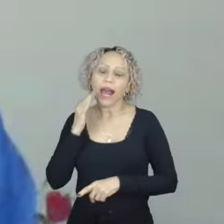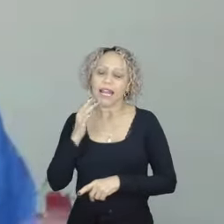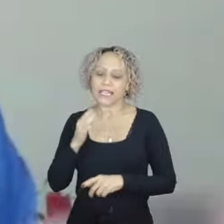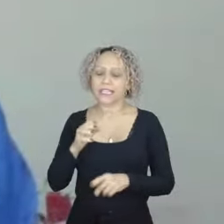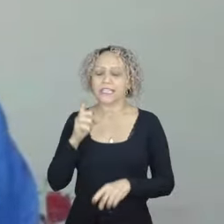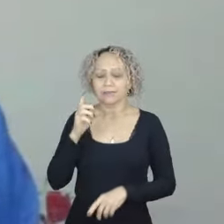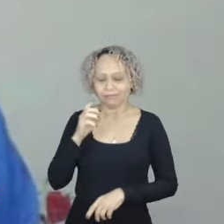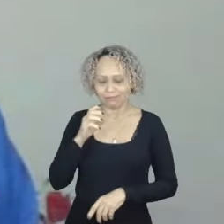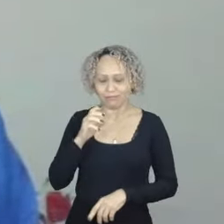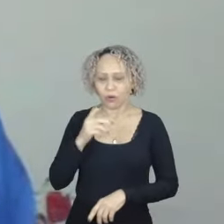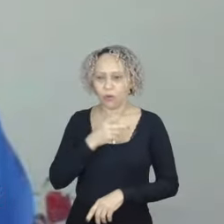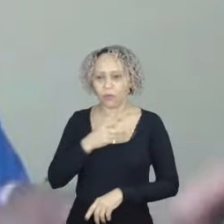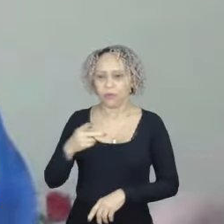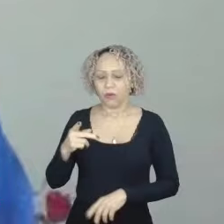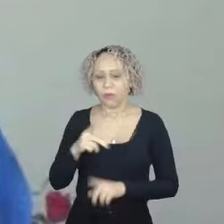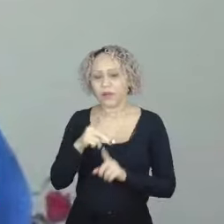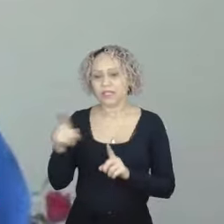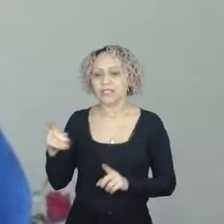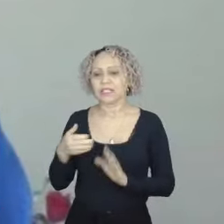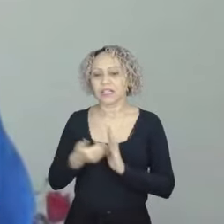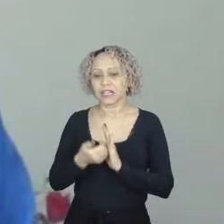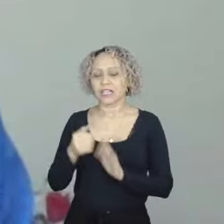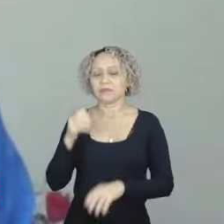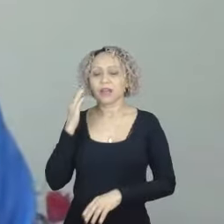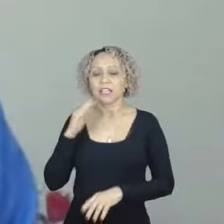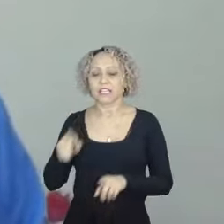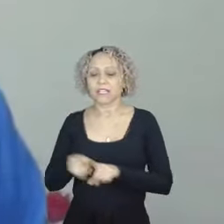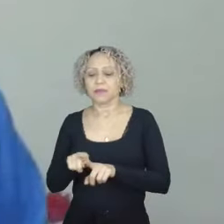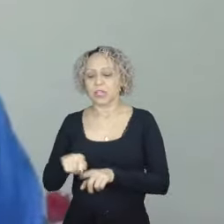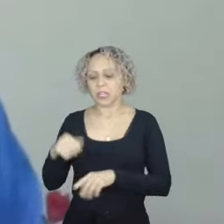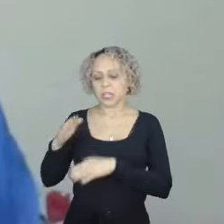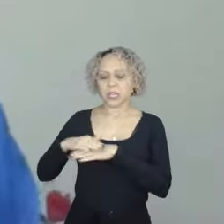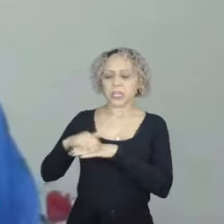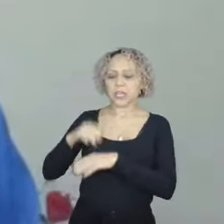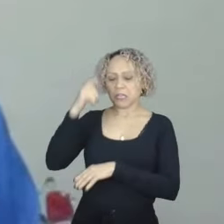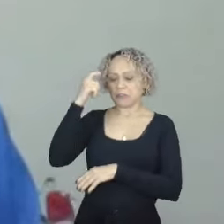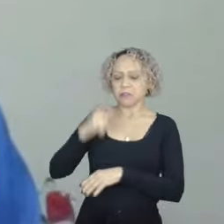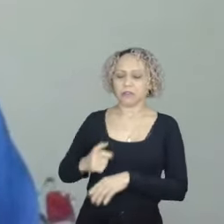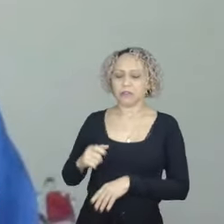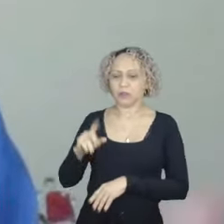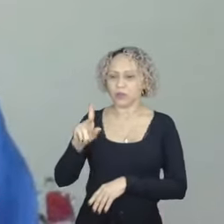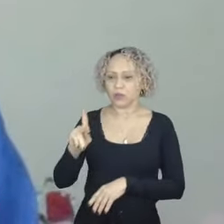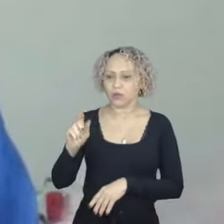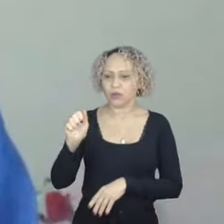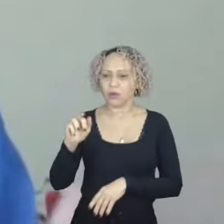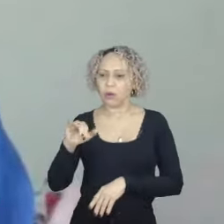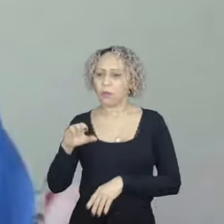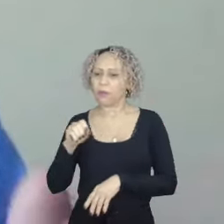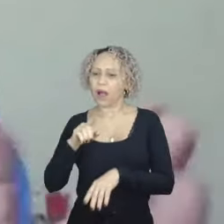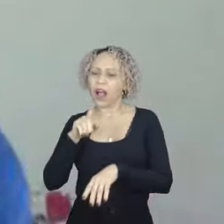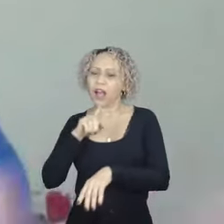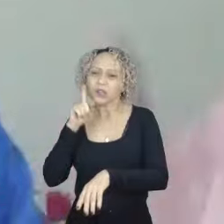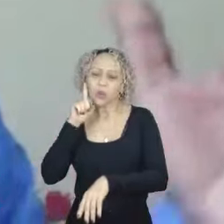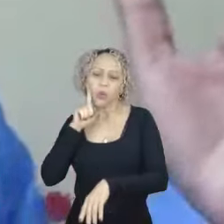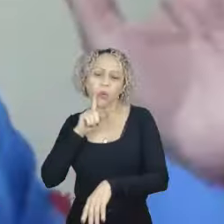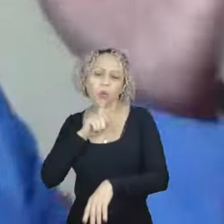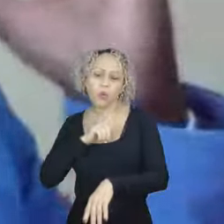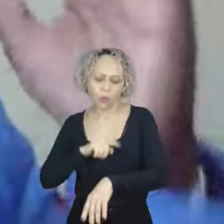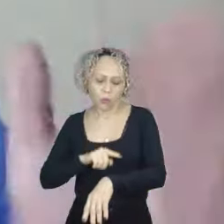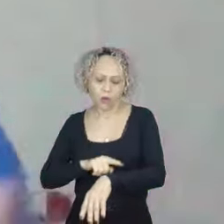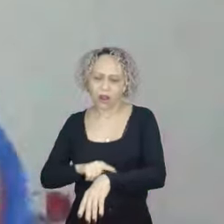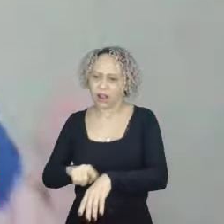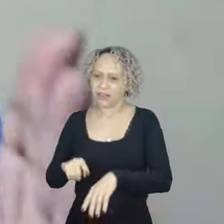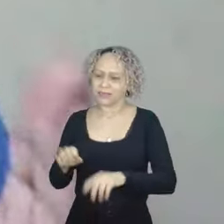que é por uma definição social, pessoal. Mas só que essa definição pessoal de eu querer ser algo não me